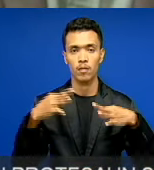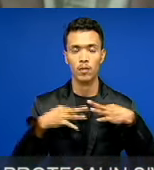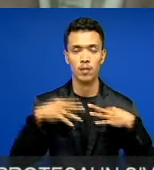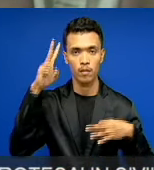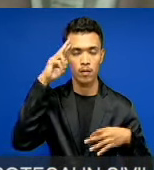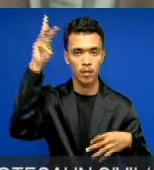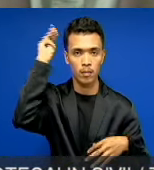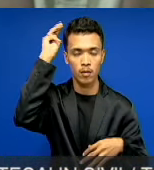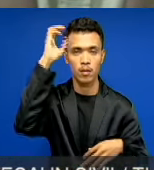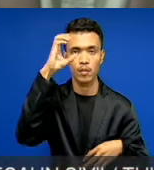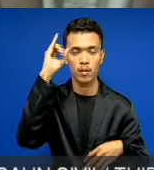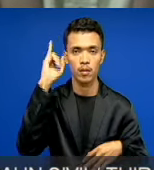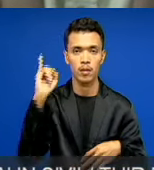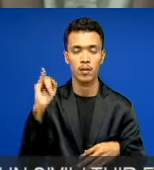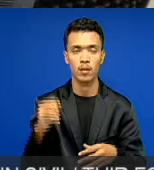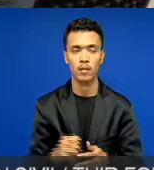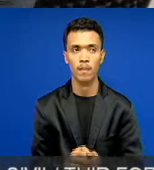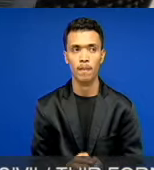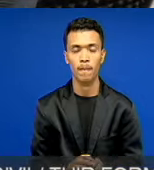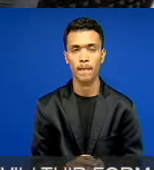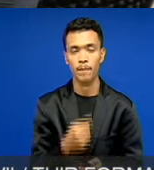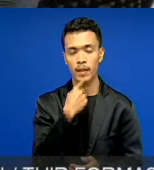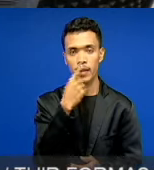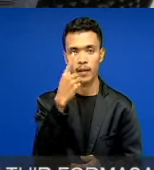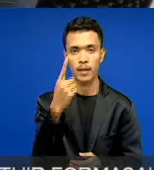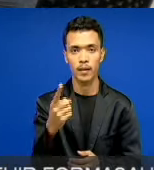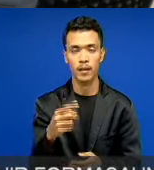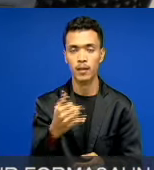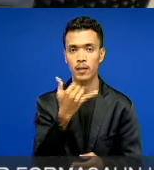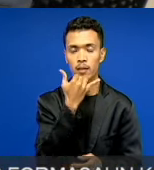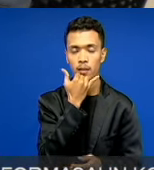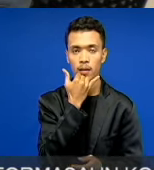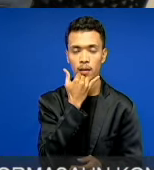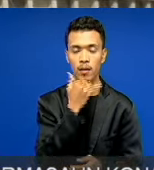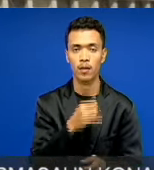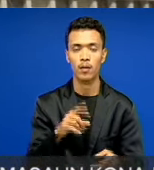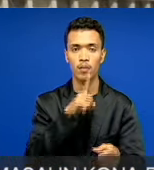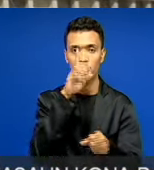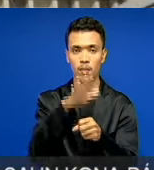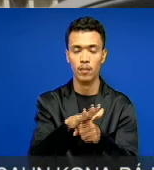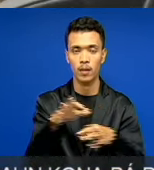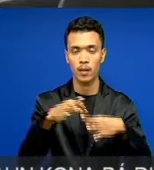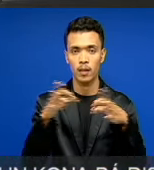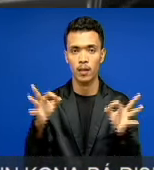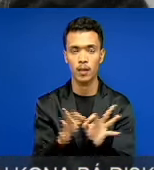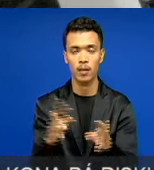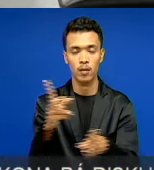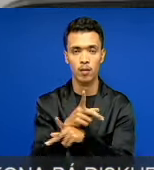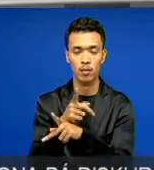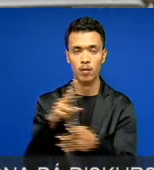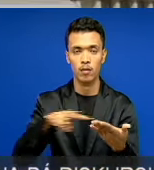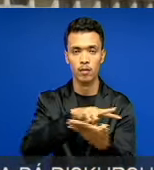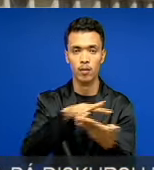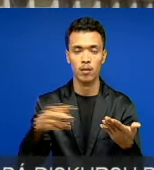Vice-ministro Comércio e Indústria, Augusto Júnior Trindade, reconhece irregularidade. Né? Não promete se a dia onde evita